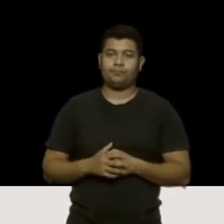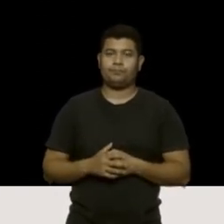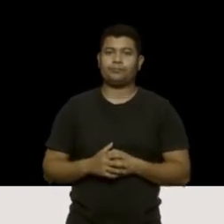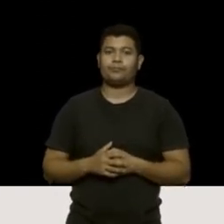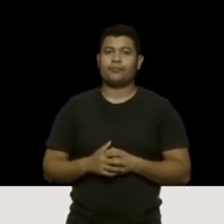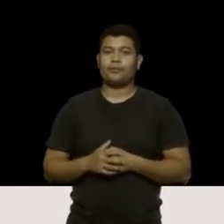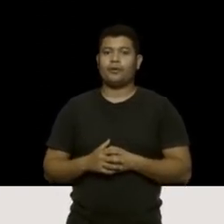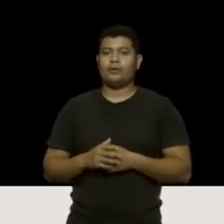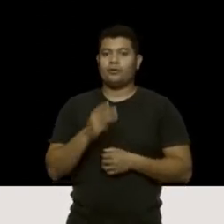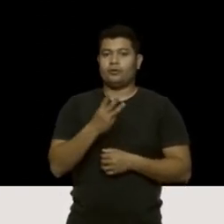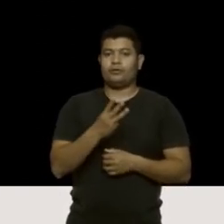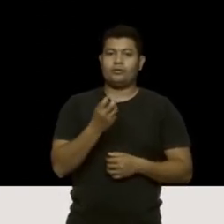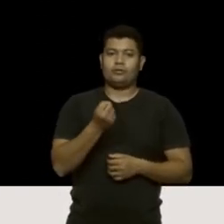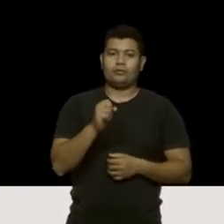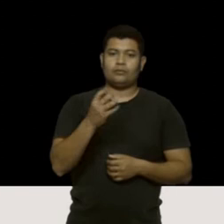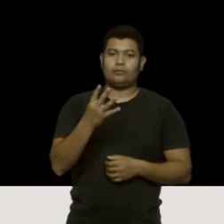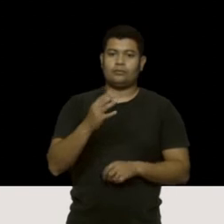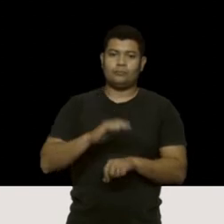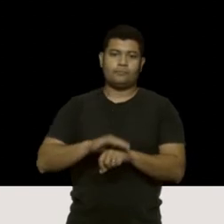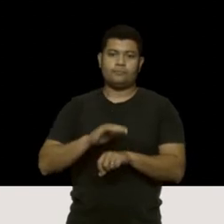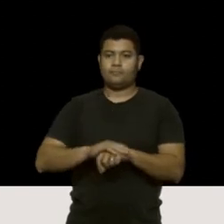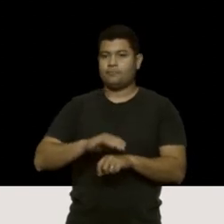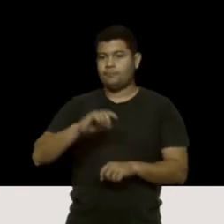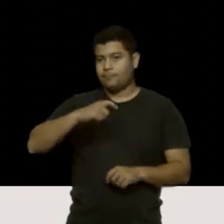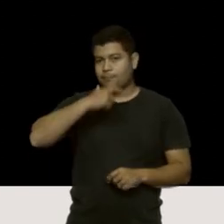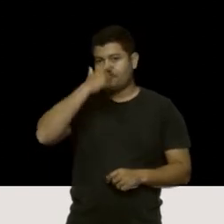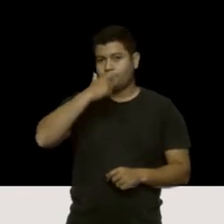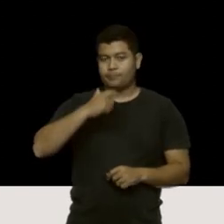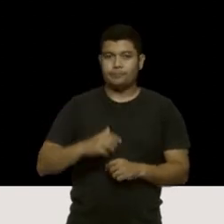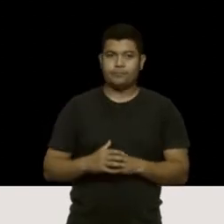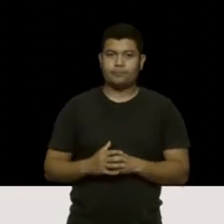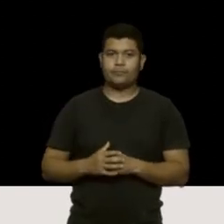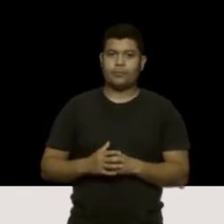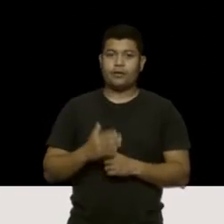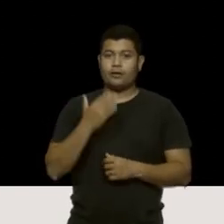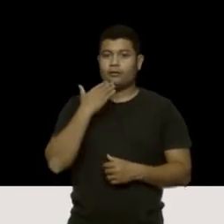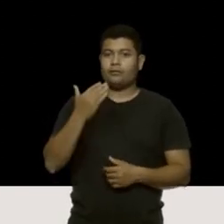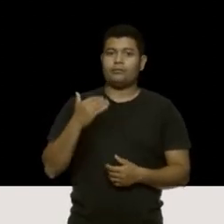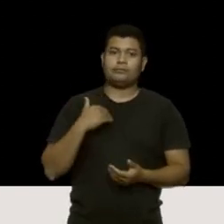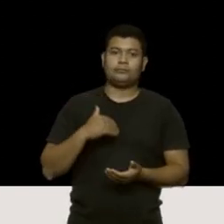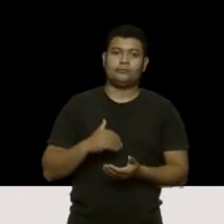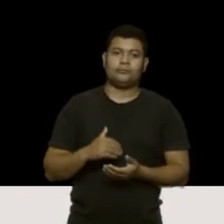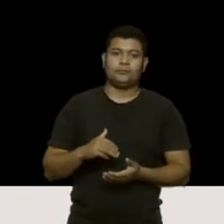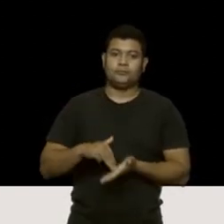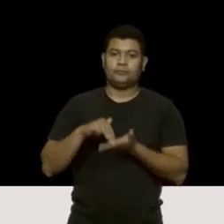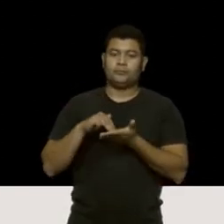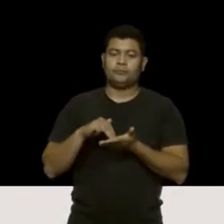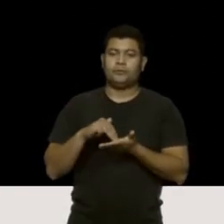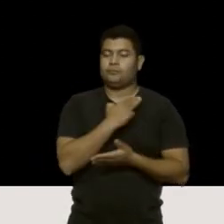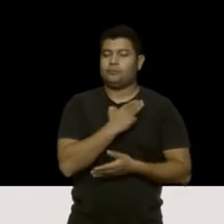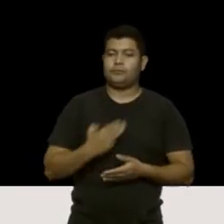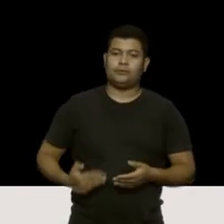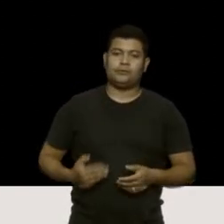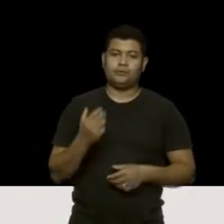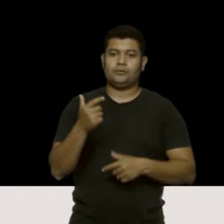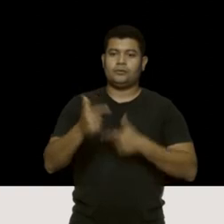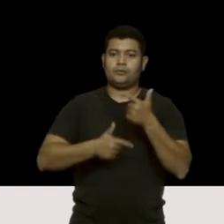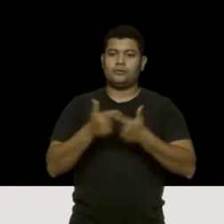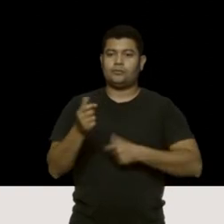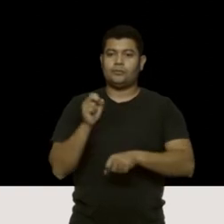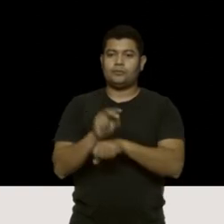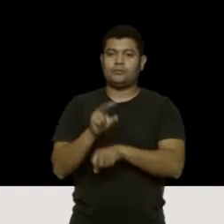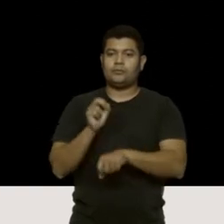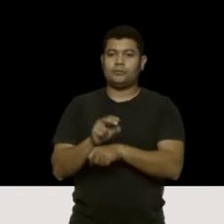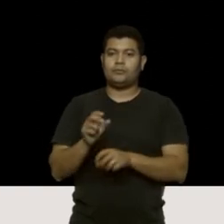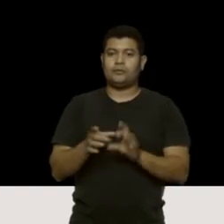Moção 384, autor deputado Jerry Comp, solicitando ao ministro do Trabalho e Emprego a liberação do